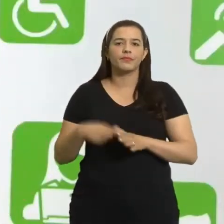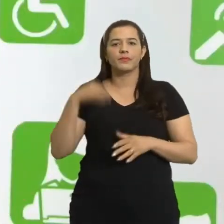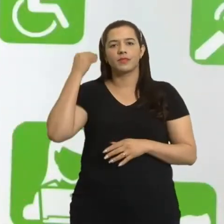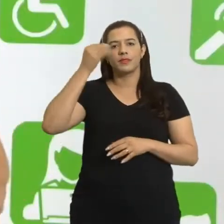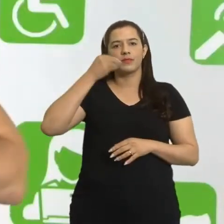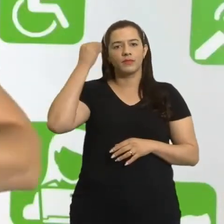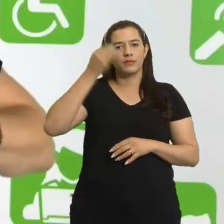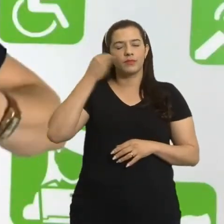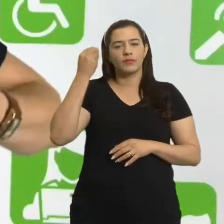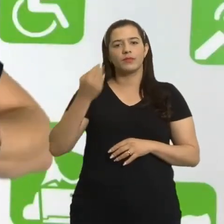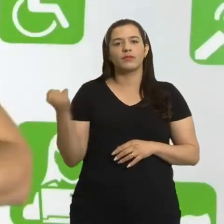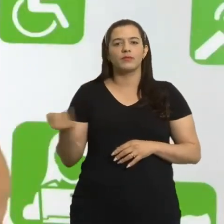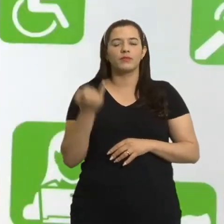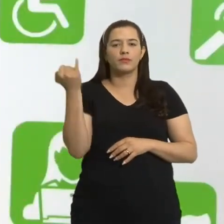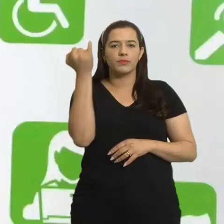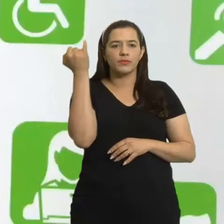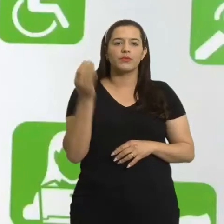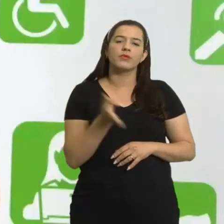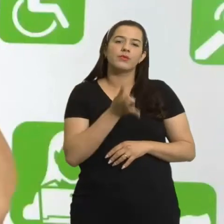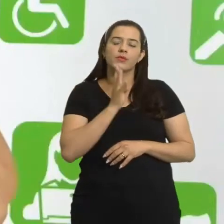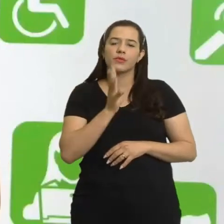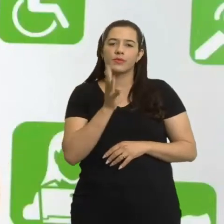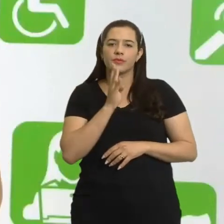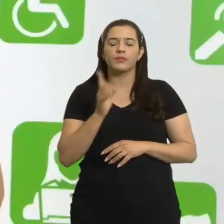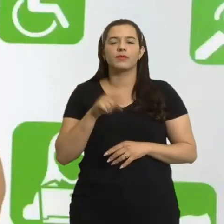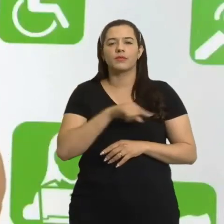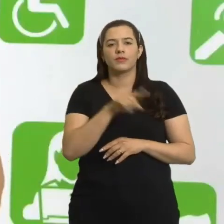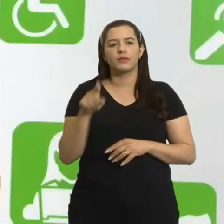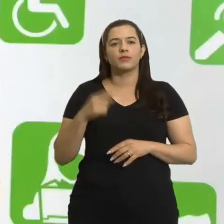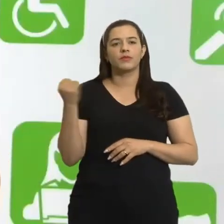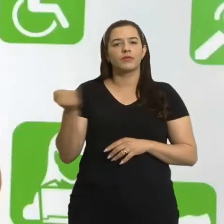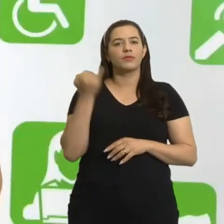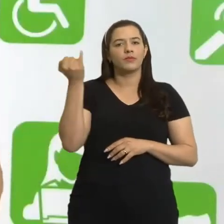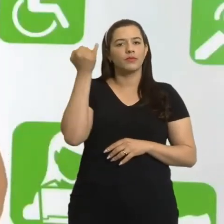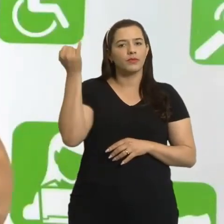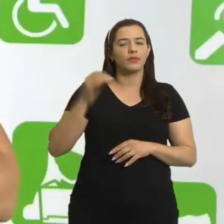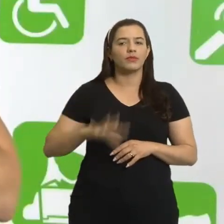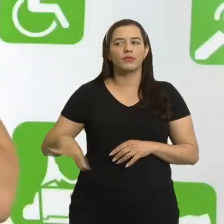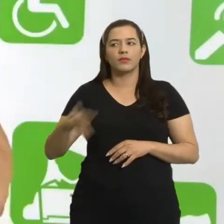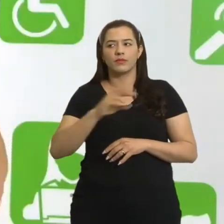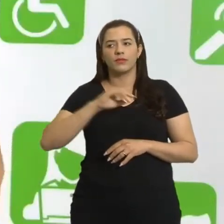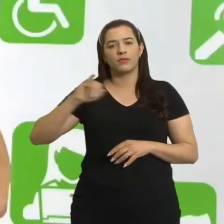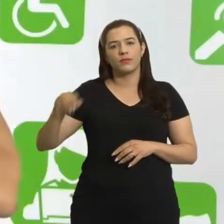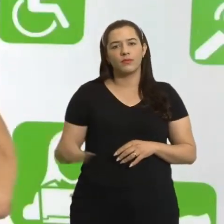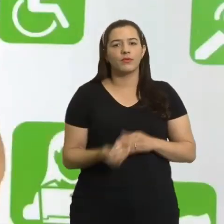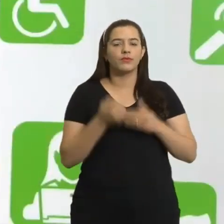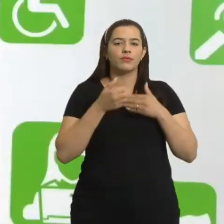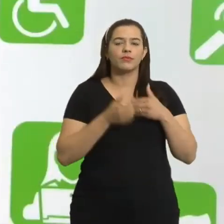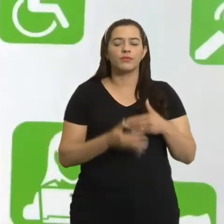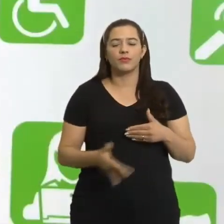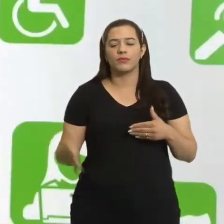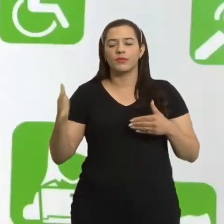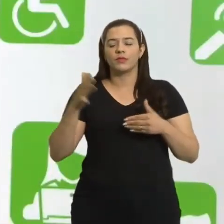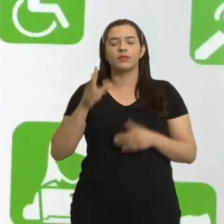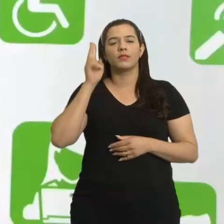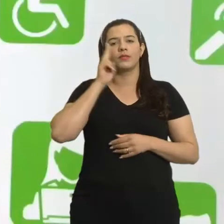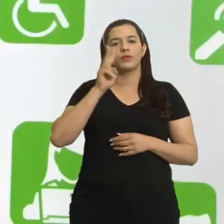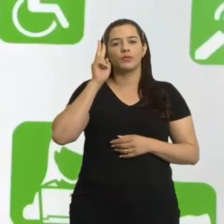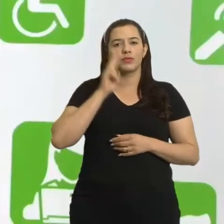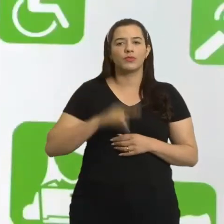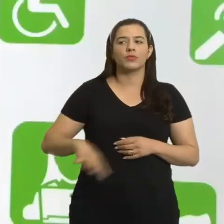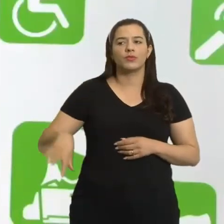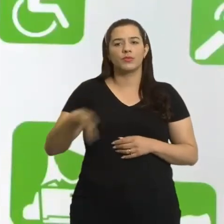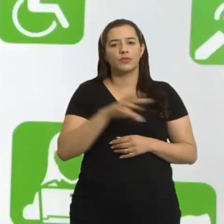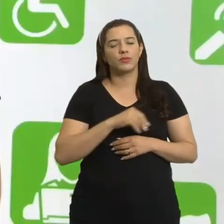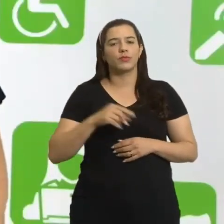experiências importantes, conhecimentos importantes, informações importantes que são aproveitados ao longo da história, ao